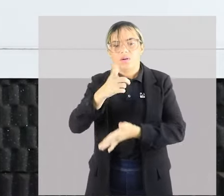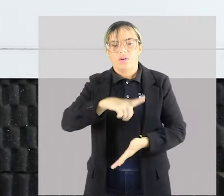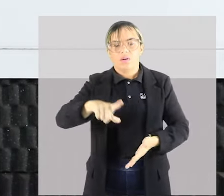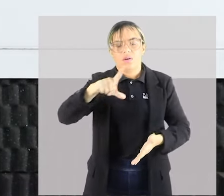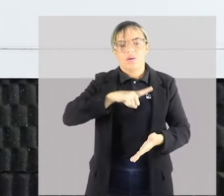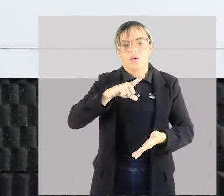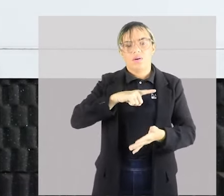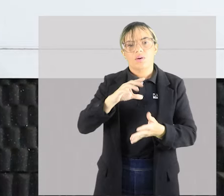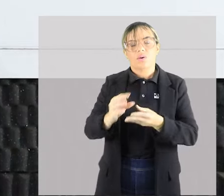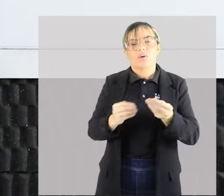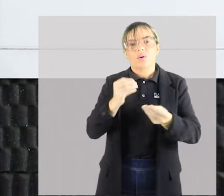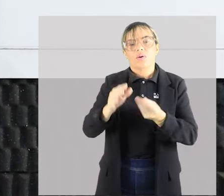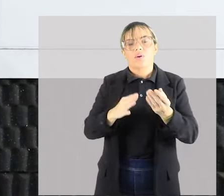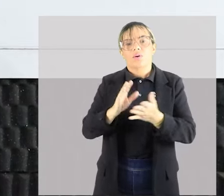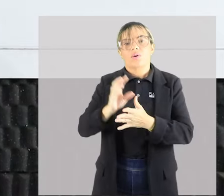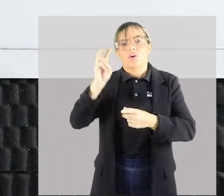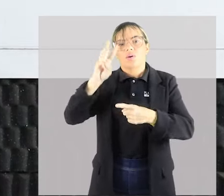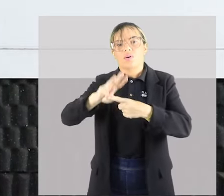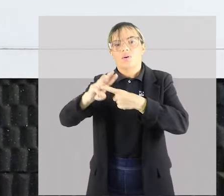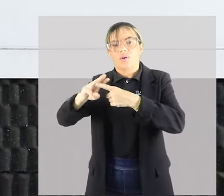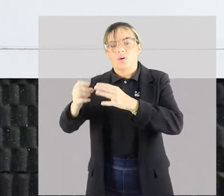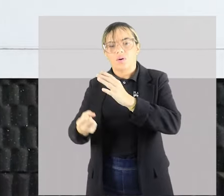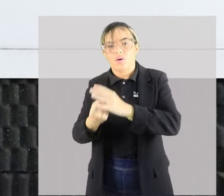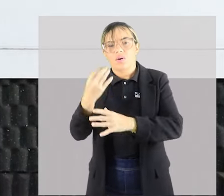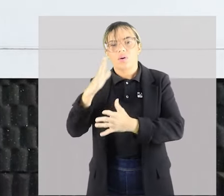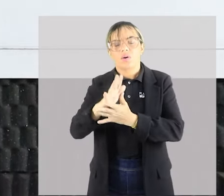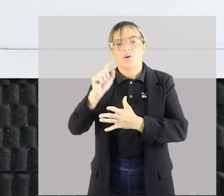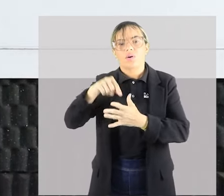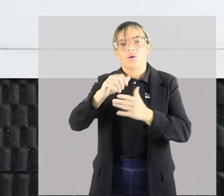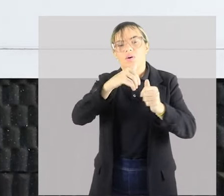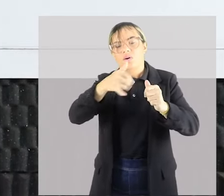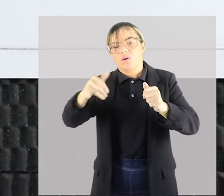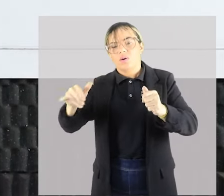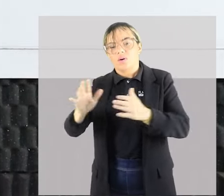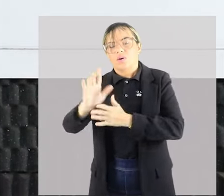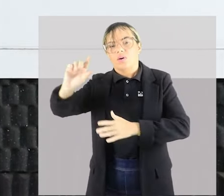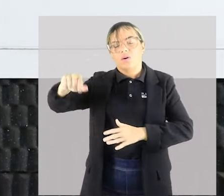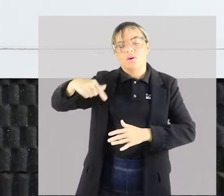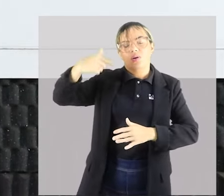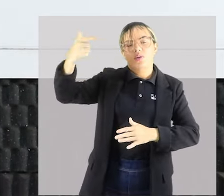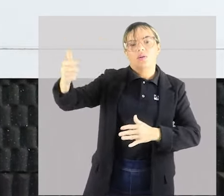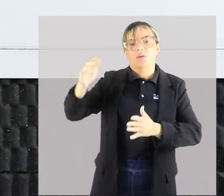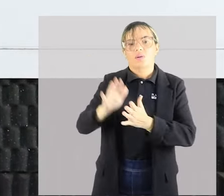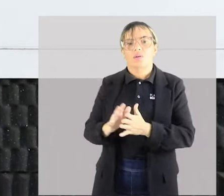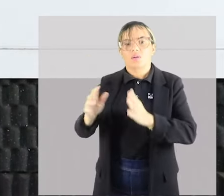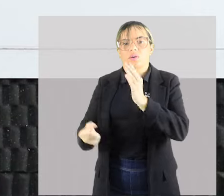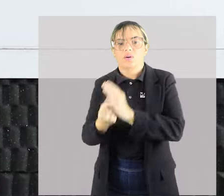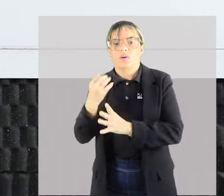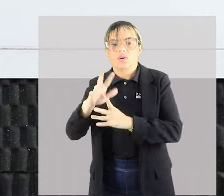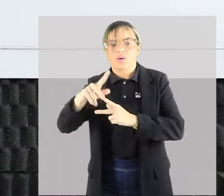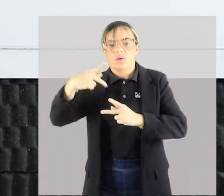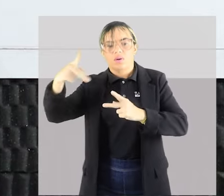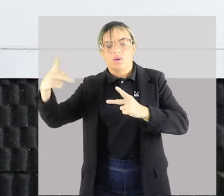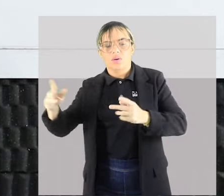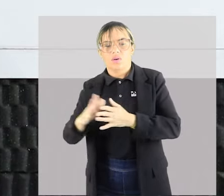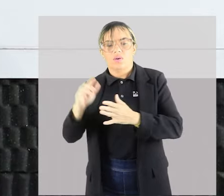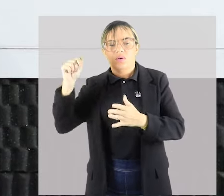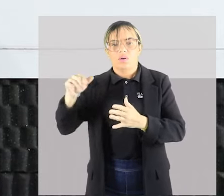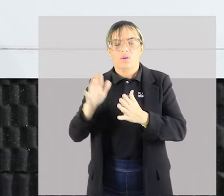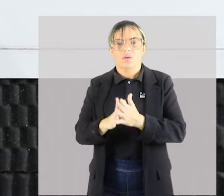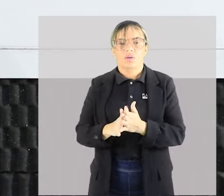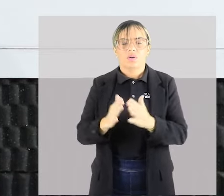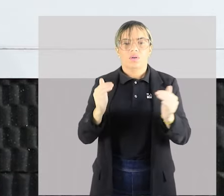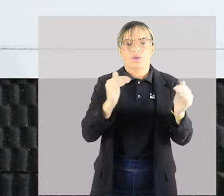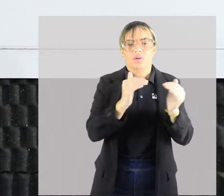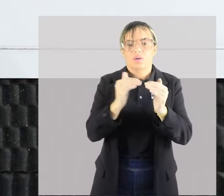ter para formar uma trinca para formar um aminoácido e depois para formar a proteína então de fato o